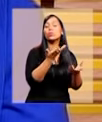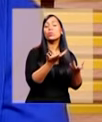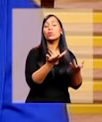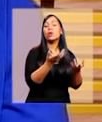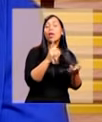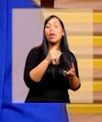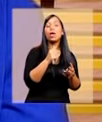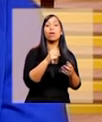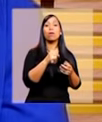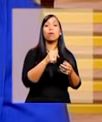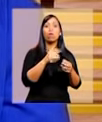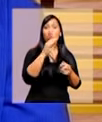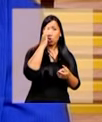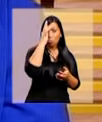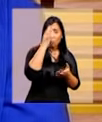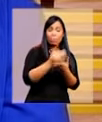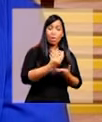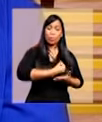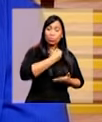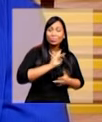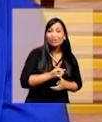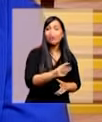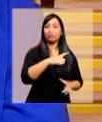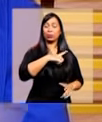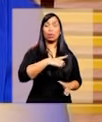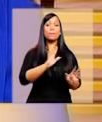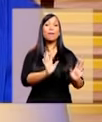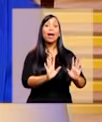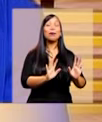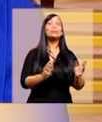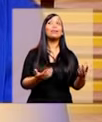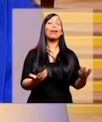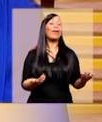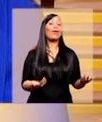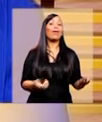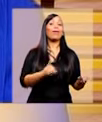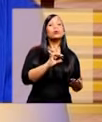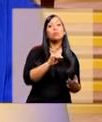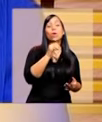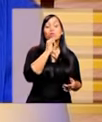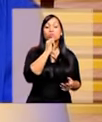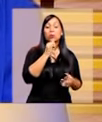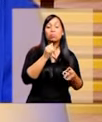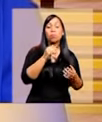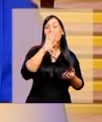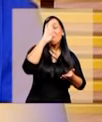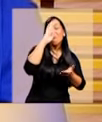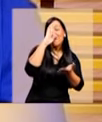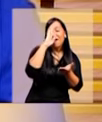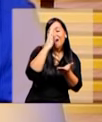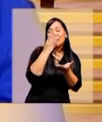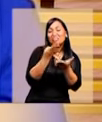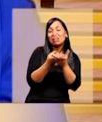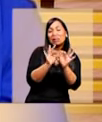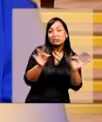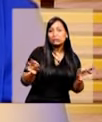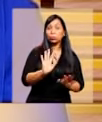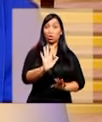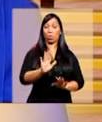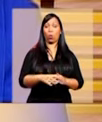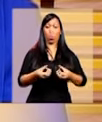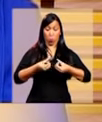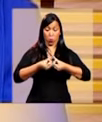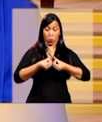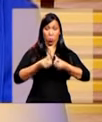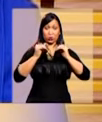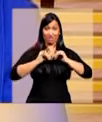fé é um elemento vivo. Mas, curiosamente, ela não vem de um elemento de crença pura e simplesmente.